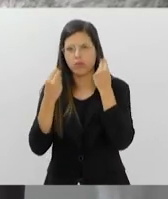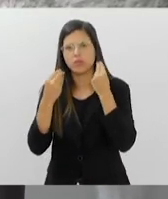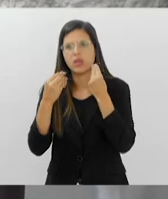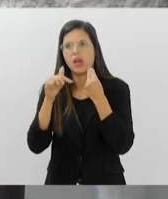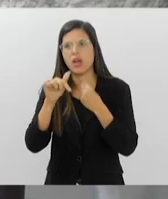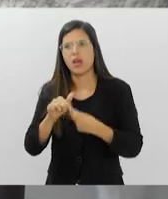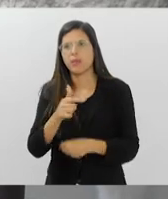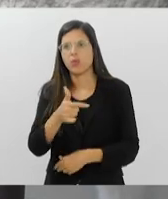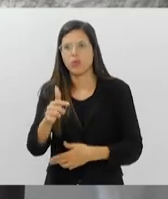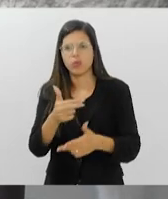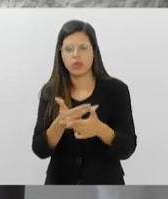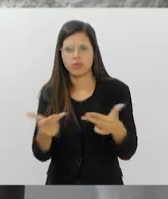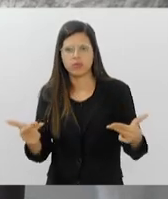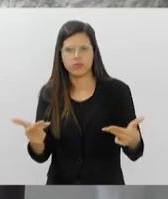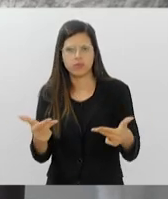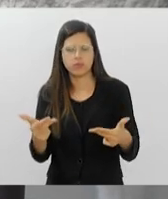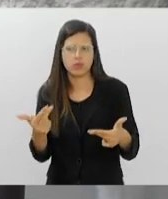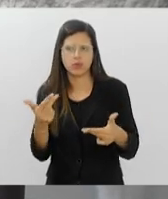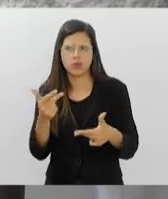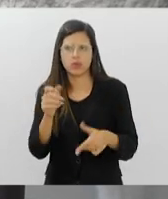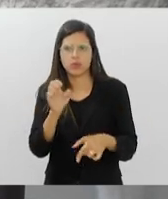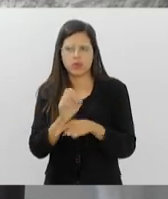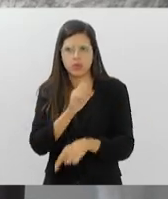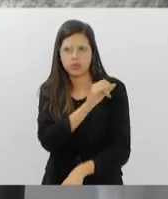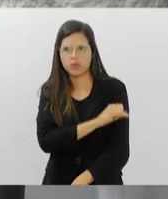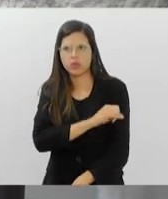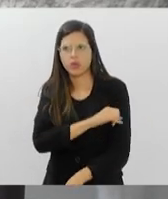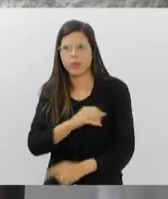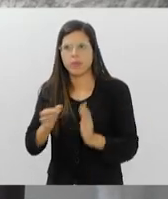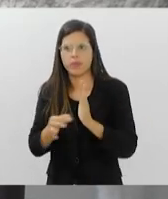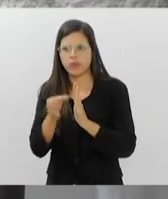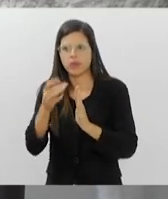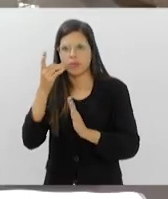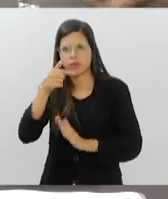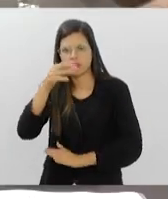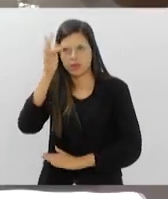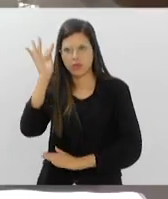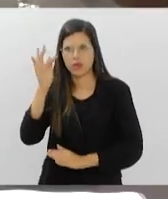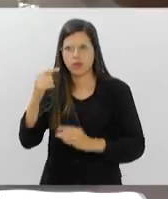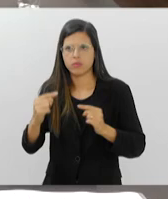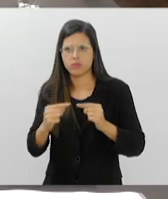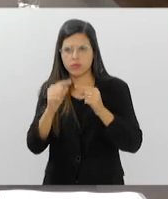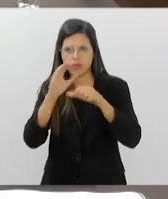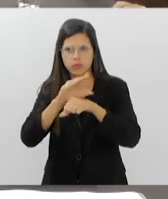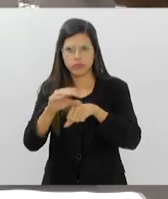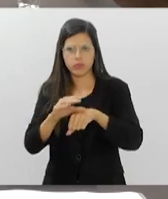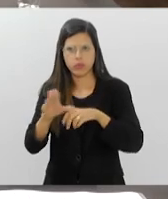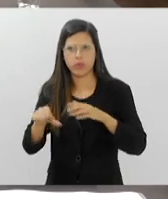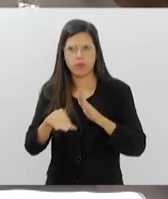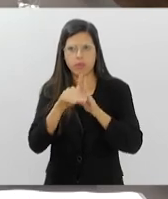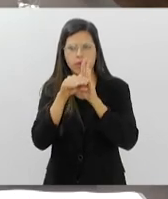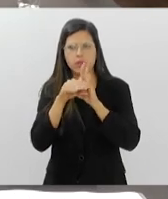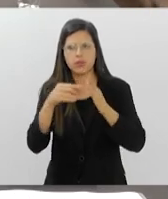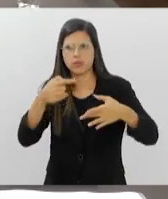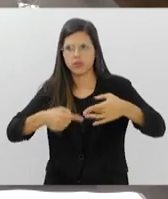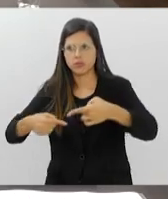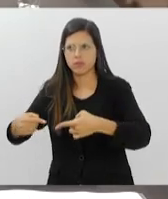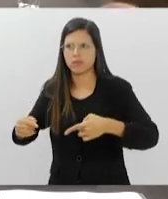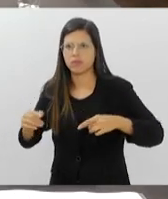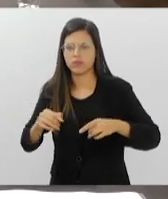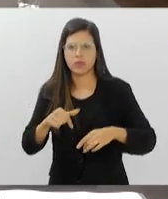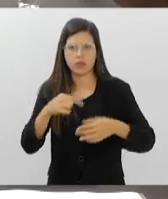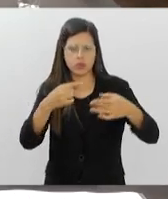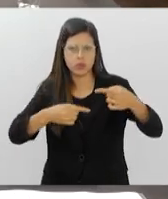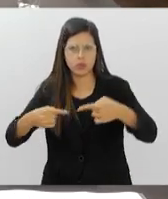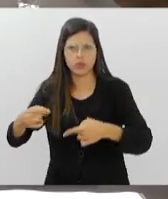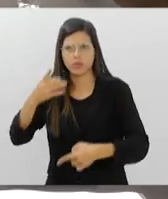outras providências para aparecer, deputado Fred Pacheco. Aparecer pela constitucionalidade com emendas. Em discussão. Para discutir, presidente. Para discutir,